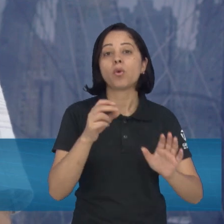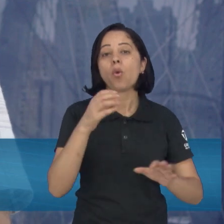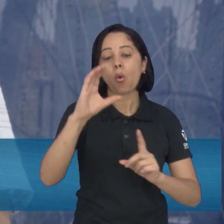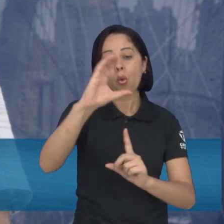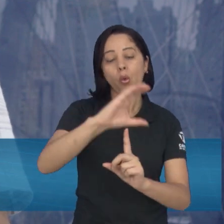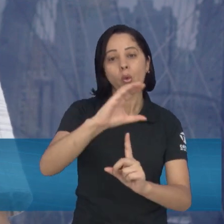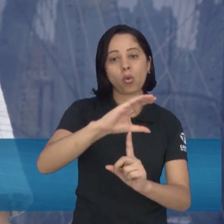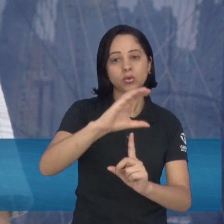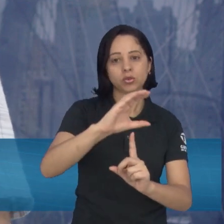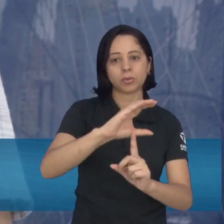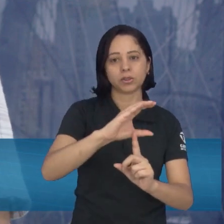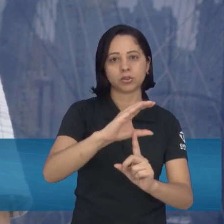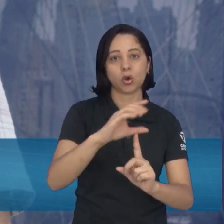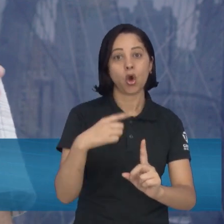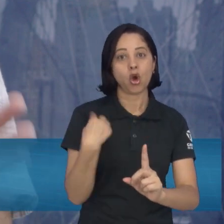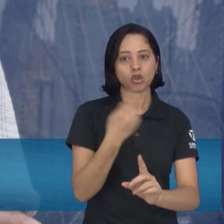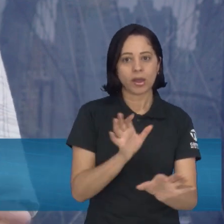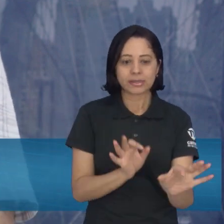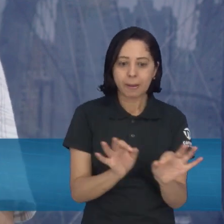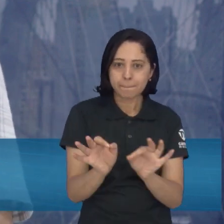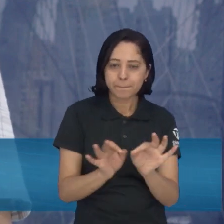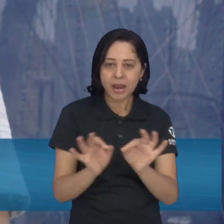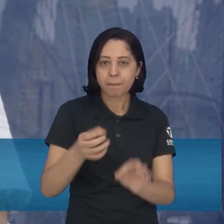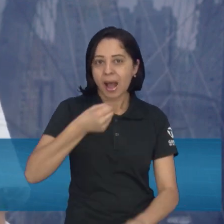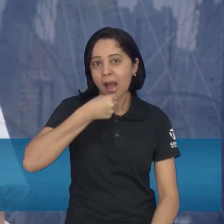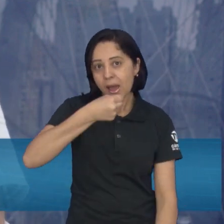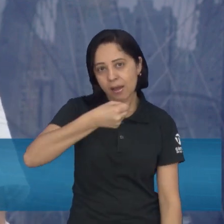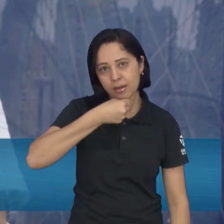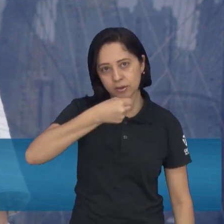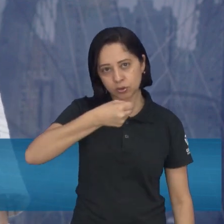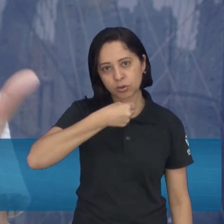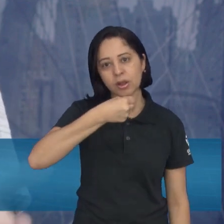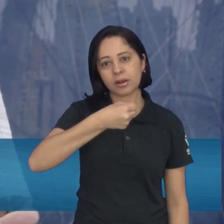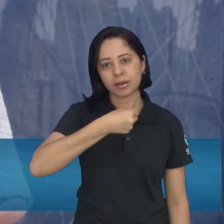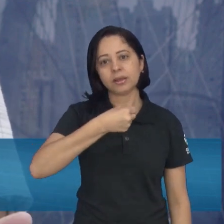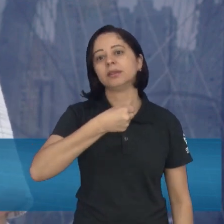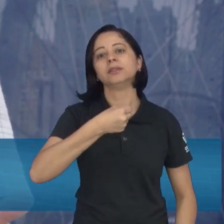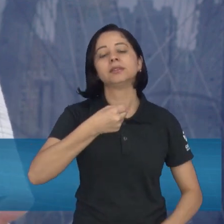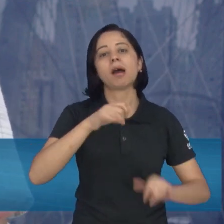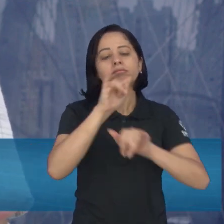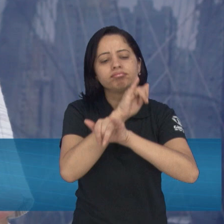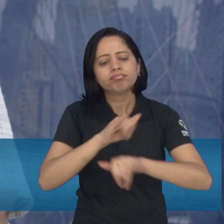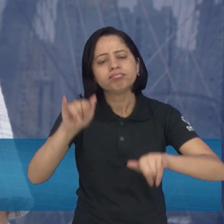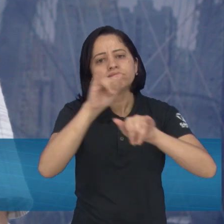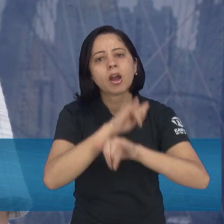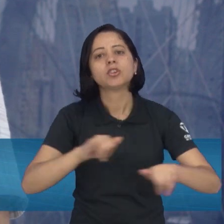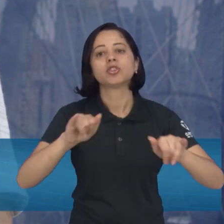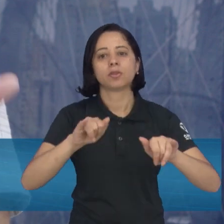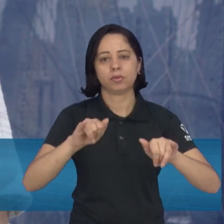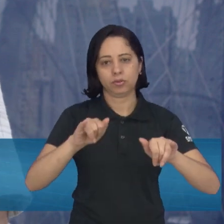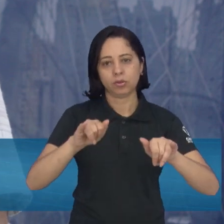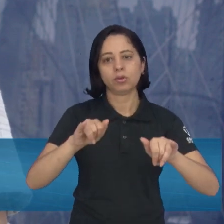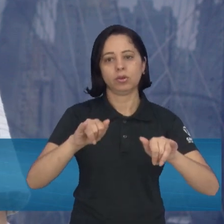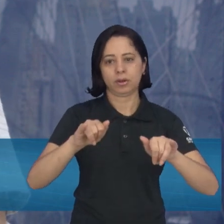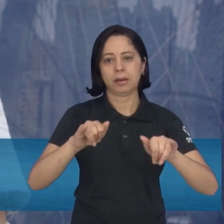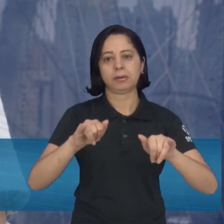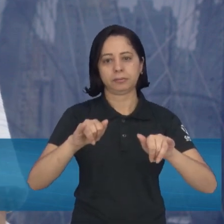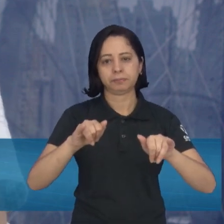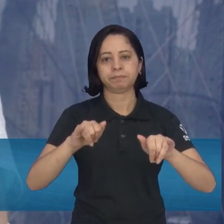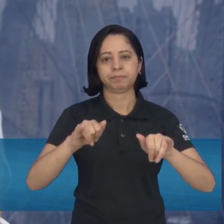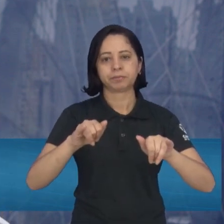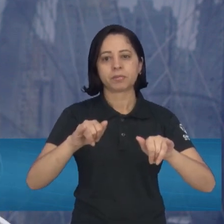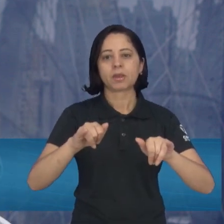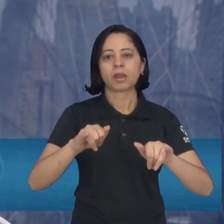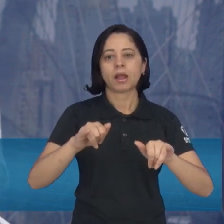ela tem preparado matérias, inclusive jornalísticas, para que a gente possa divulgar essas semanas e fazer com que elas